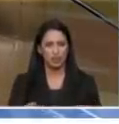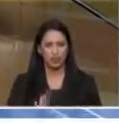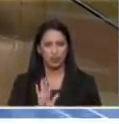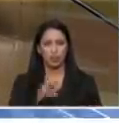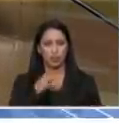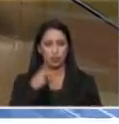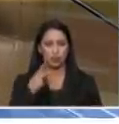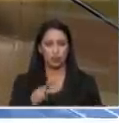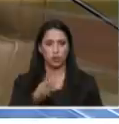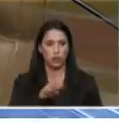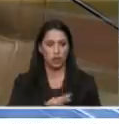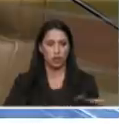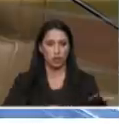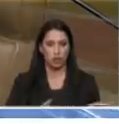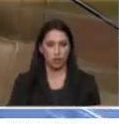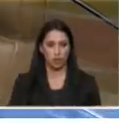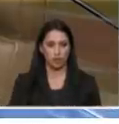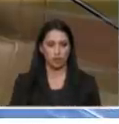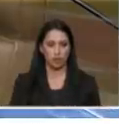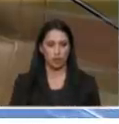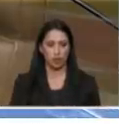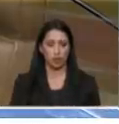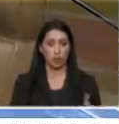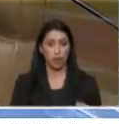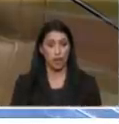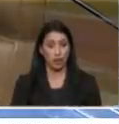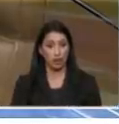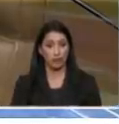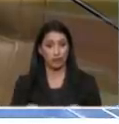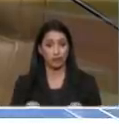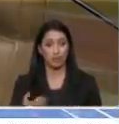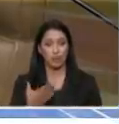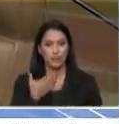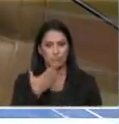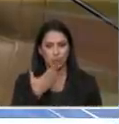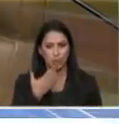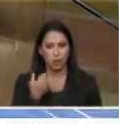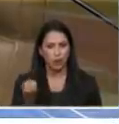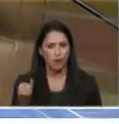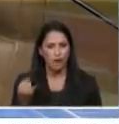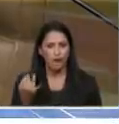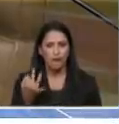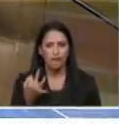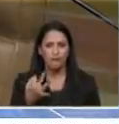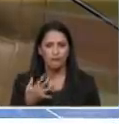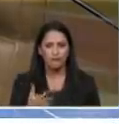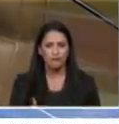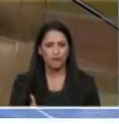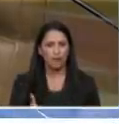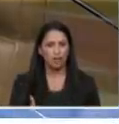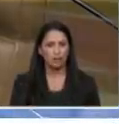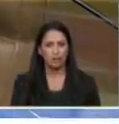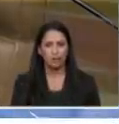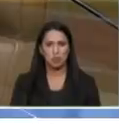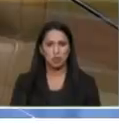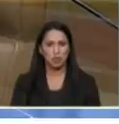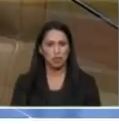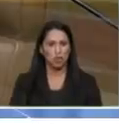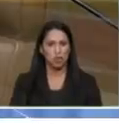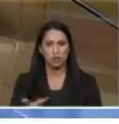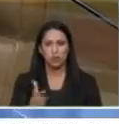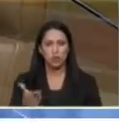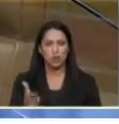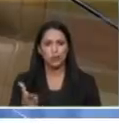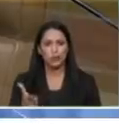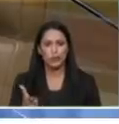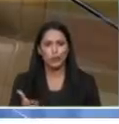Essa questão ela vai acabar tramitando das duas maneiras, né? Uma no processo concreto, né? Imagina-se que a defesa vá alegar